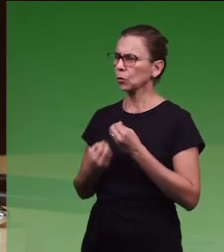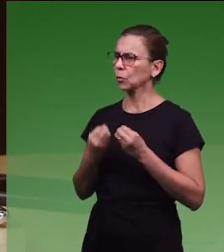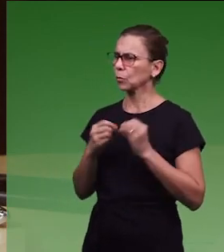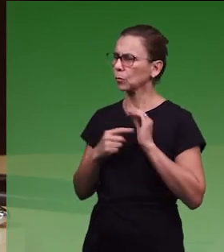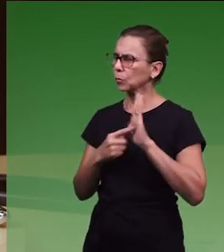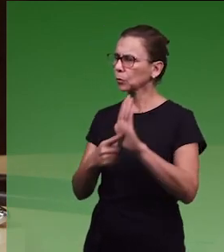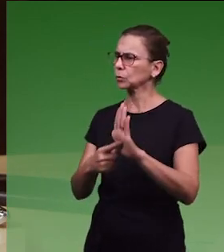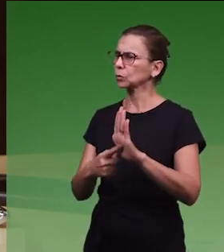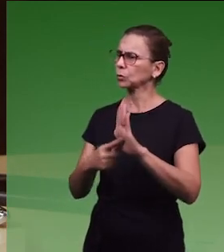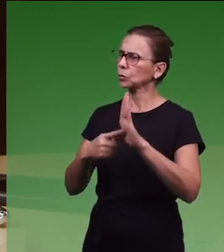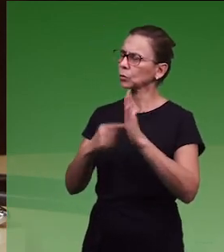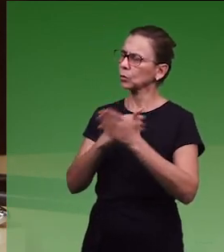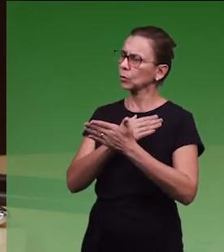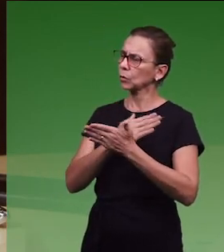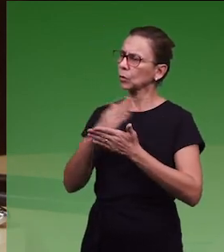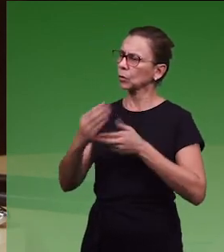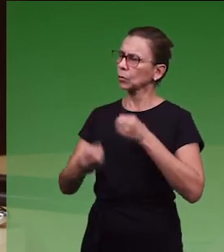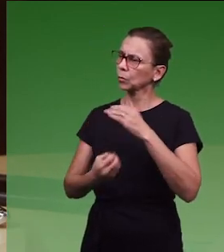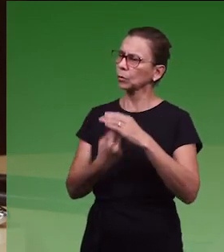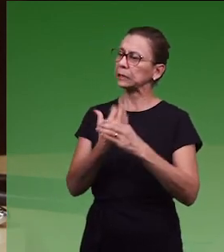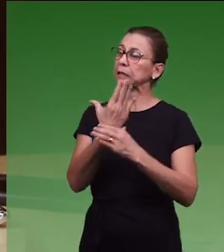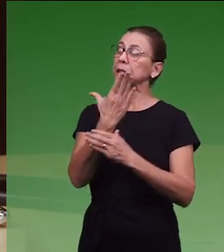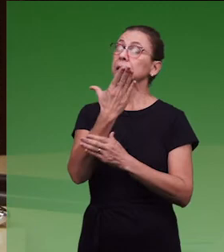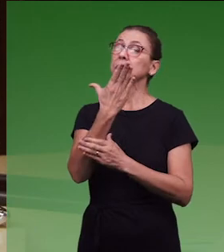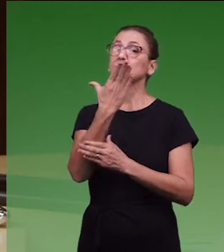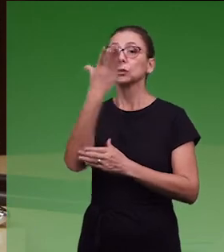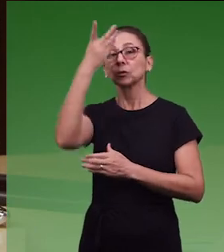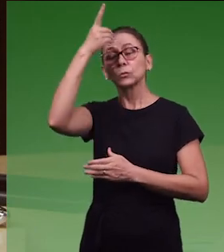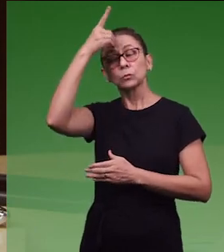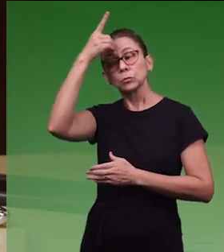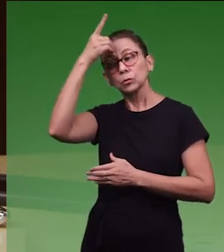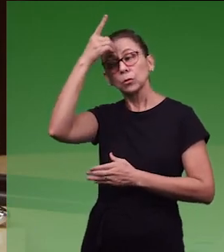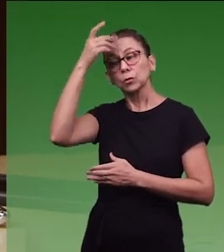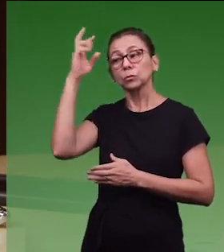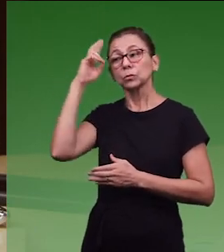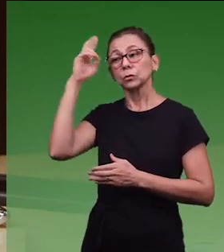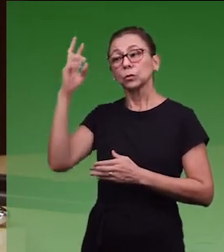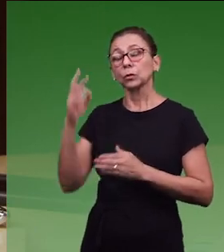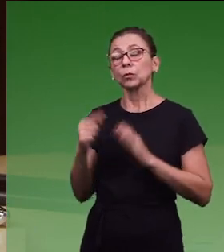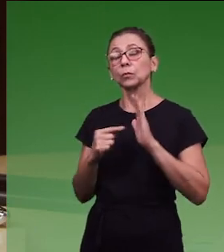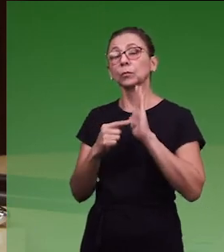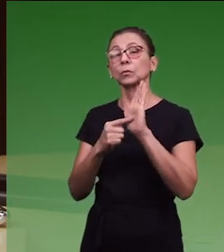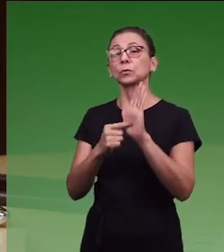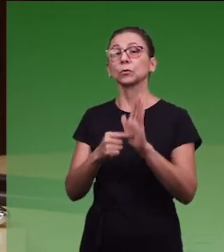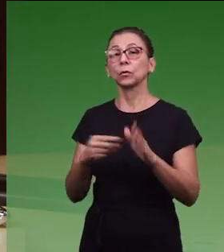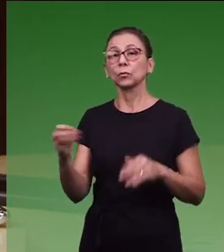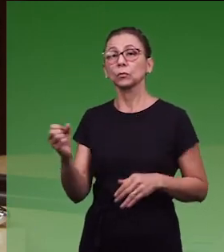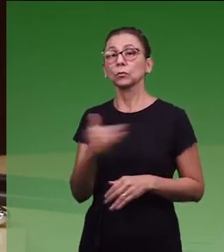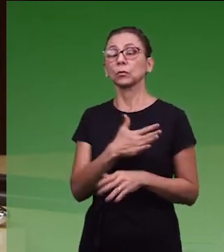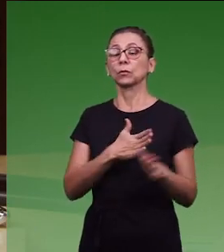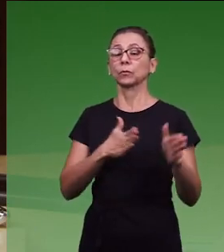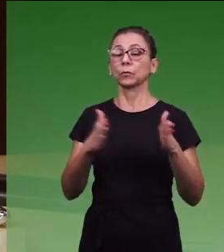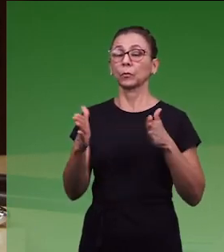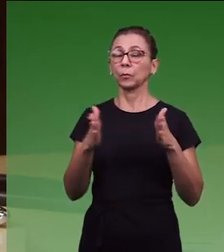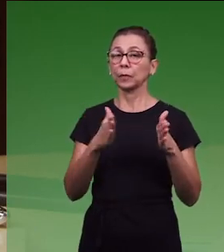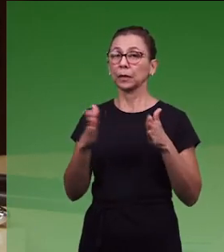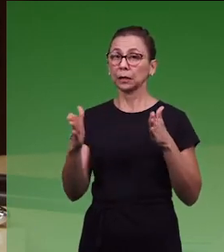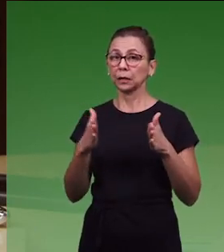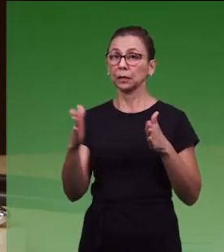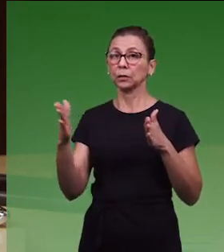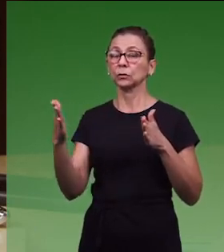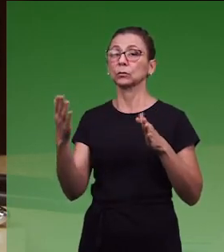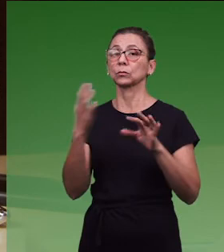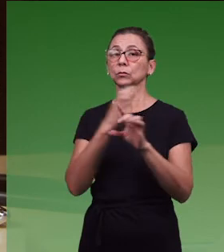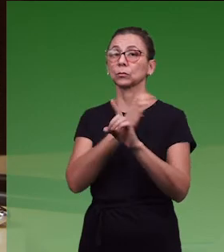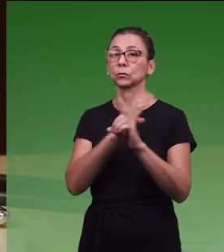o Senhor orientou que vivêssemos uma nova fase com a implementação do culto profético e os seus desdobramentos,